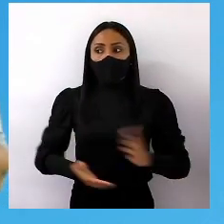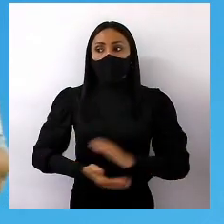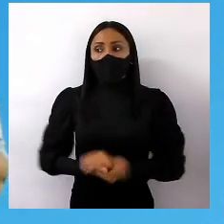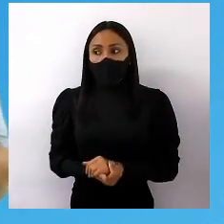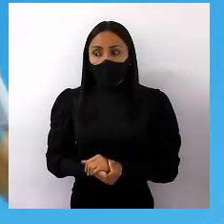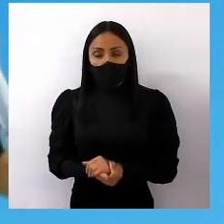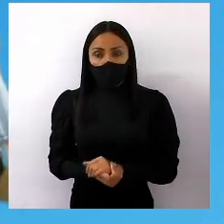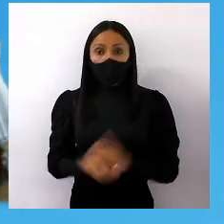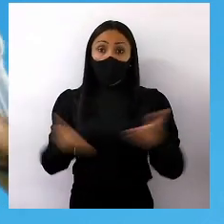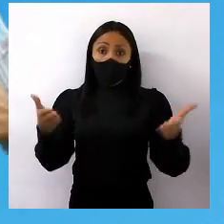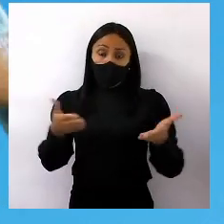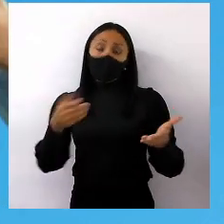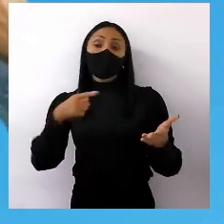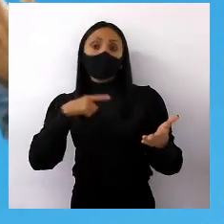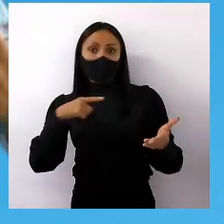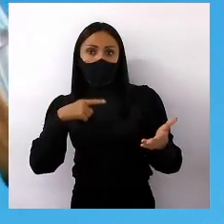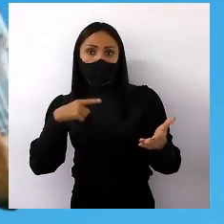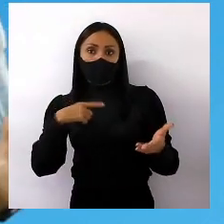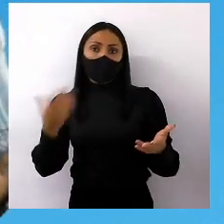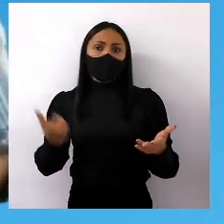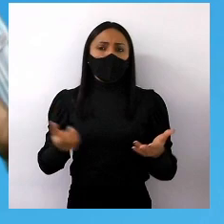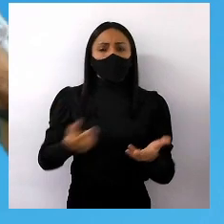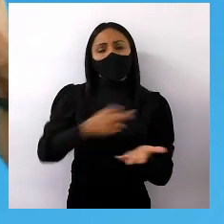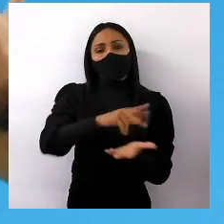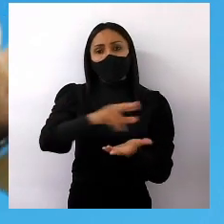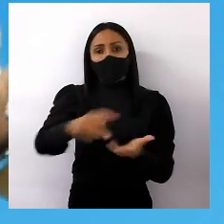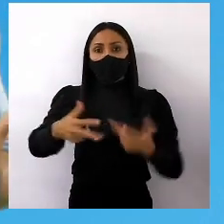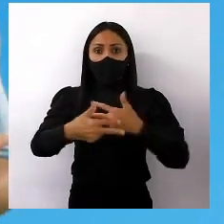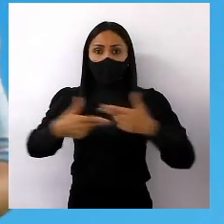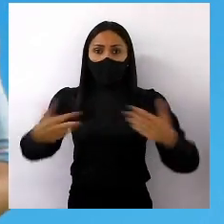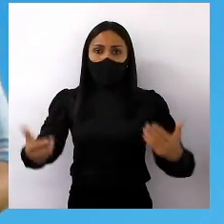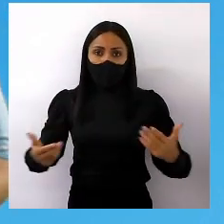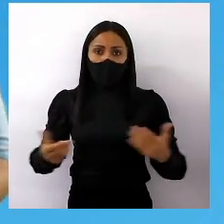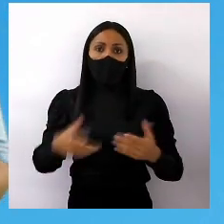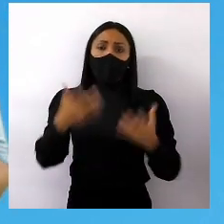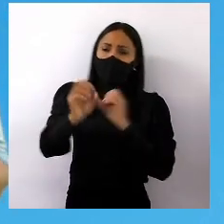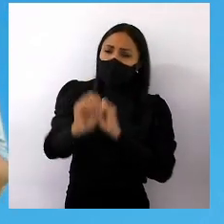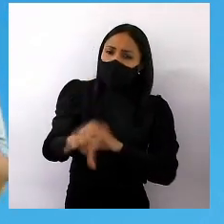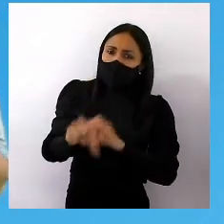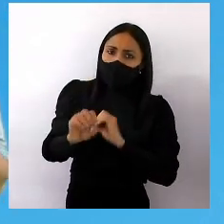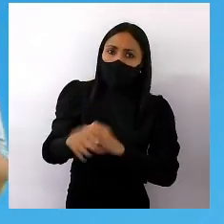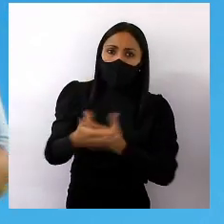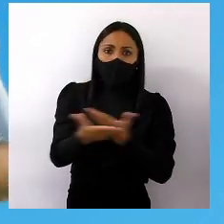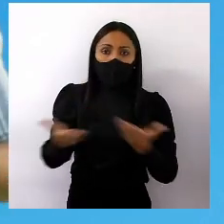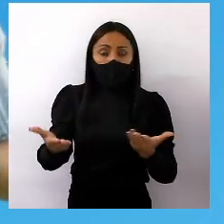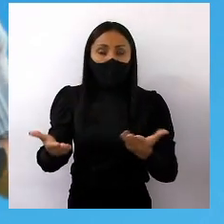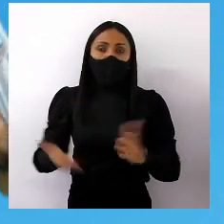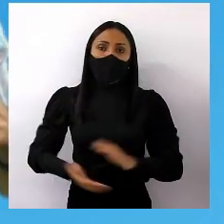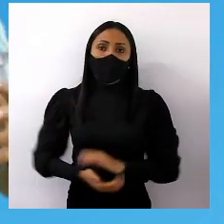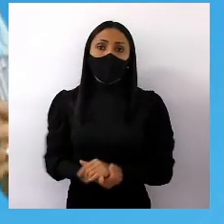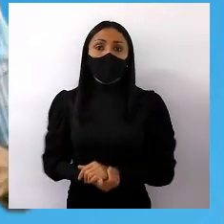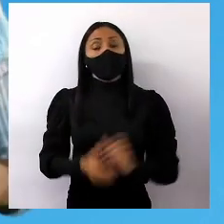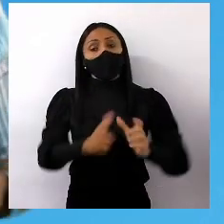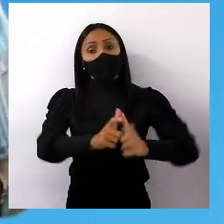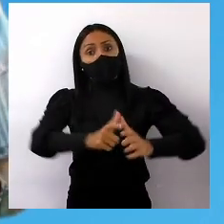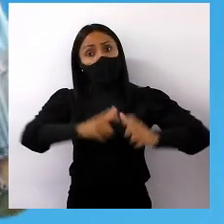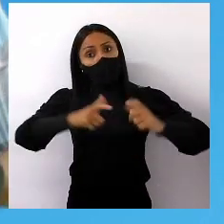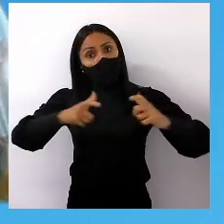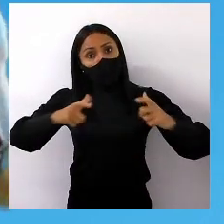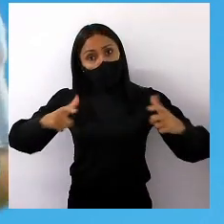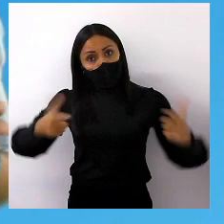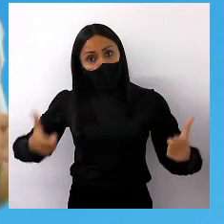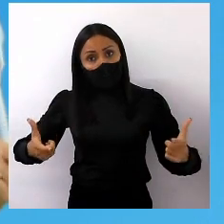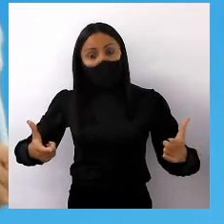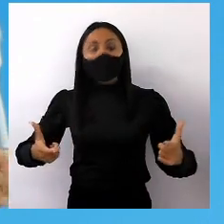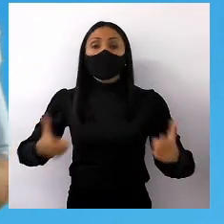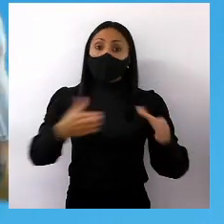Balé Popular e a obra, né, de André, as aulas que ele dava, enfim, a gente ampliou muito a